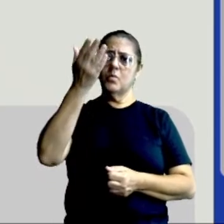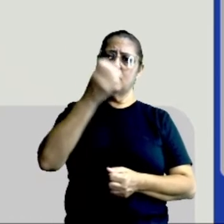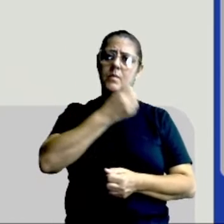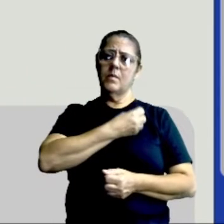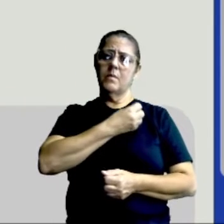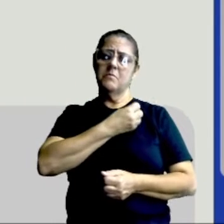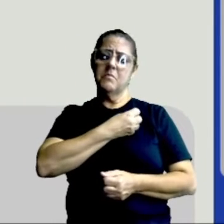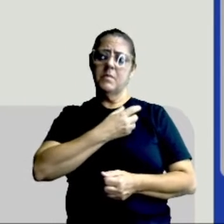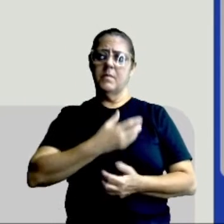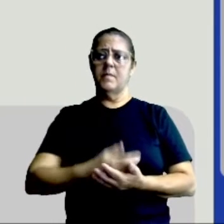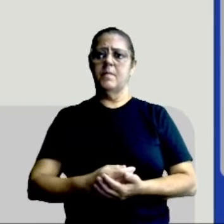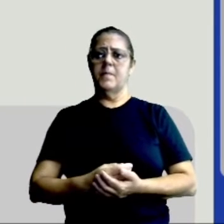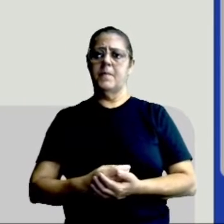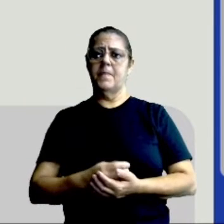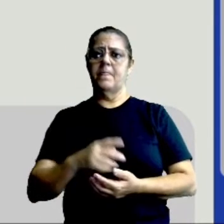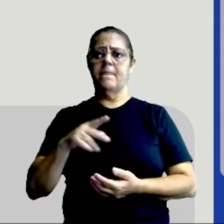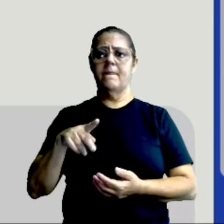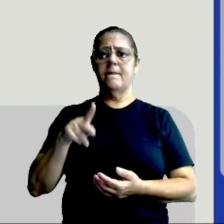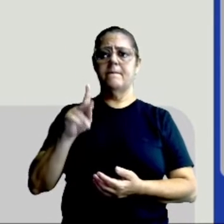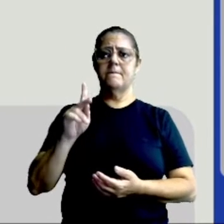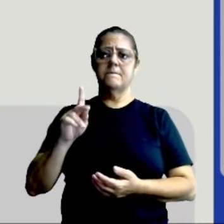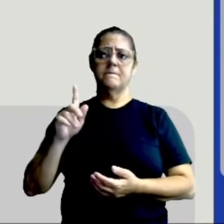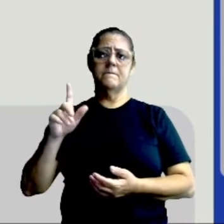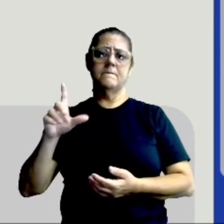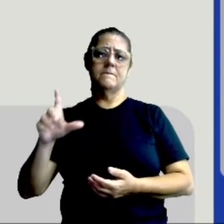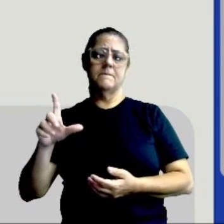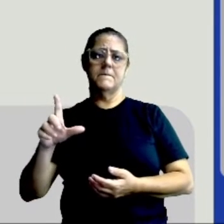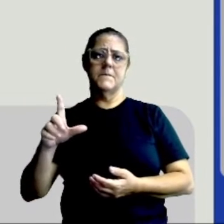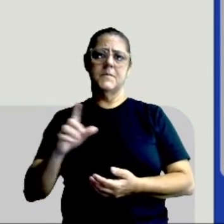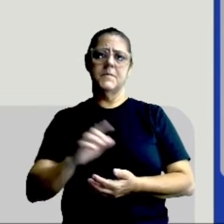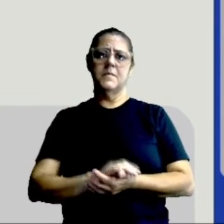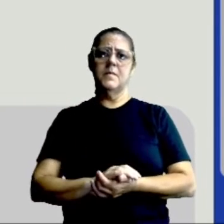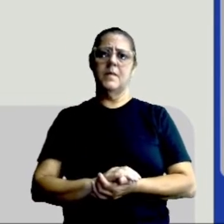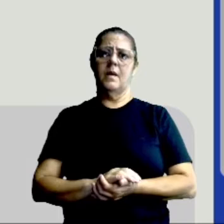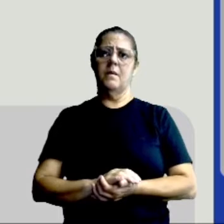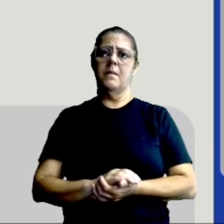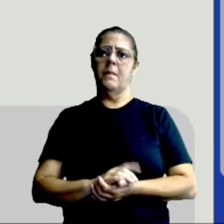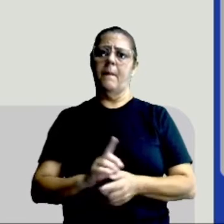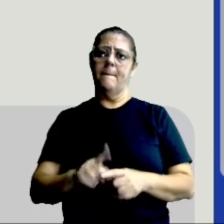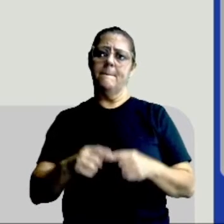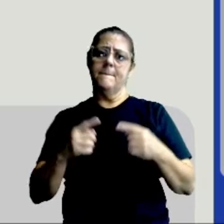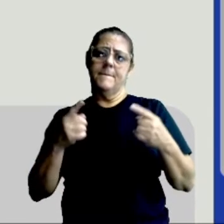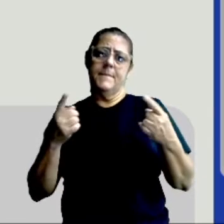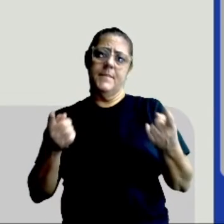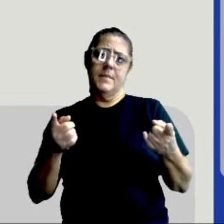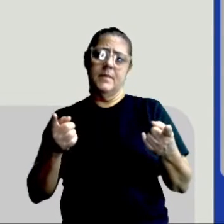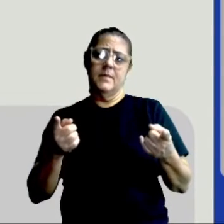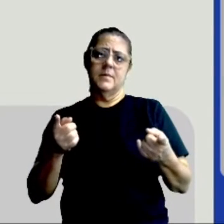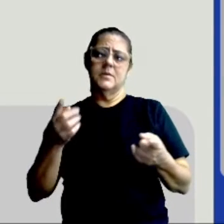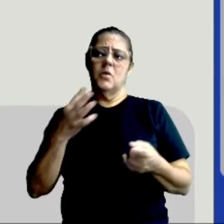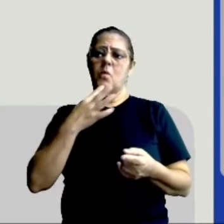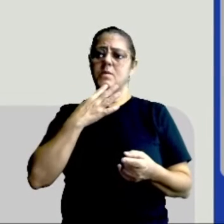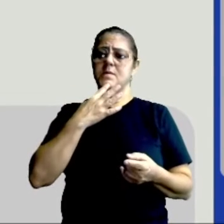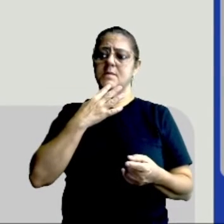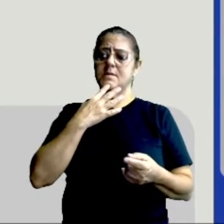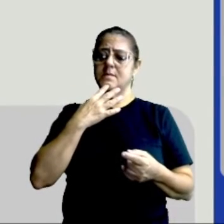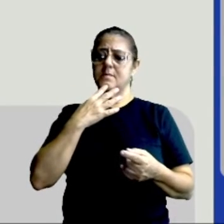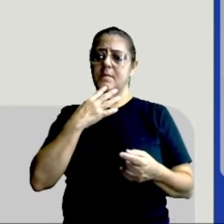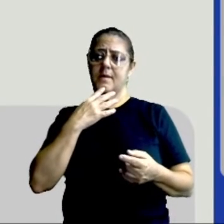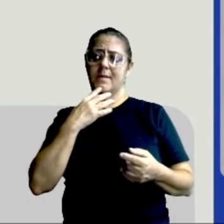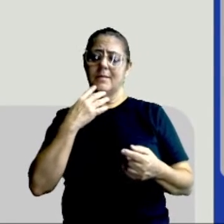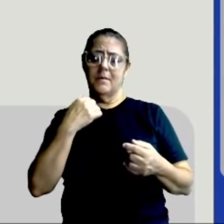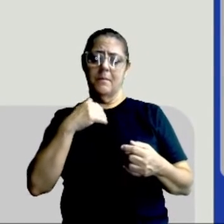o quilograma. E no caso, uma curiosidade aí que não vai para essa questão, mas conhecimento nunca é demais,